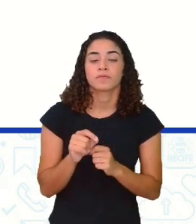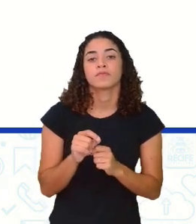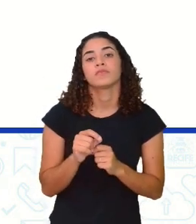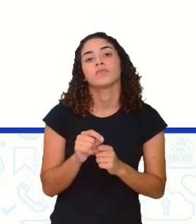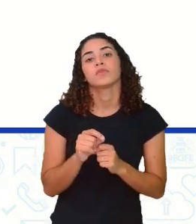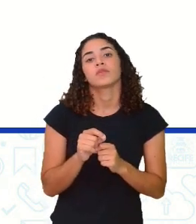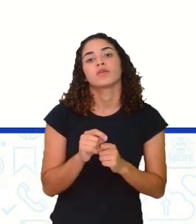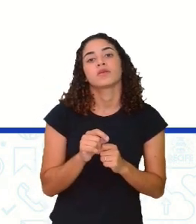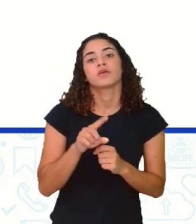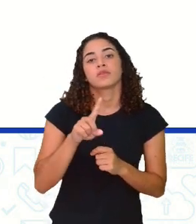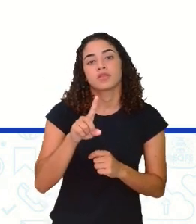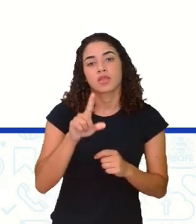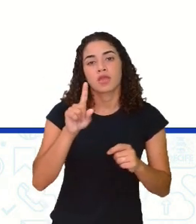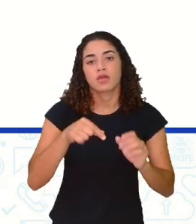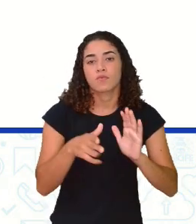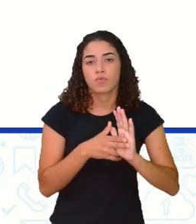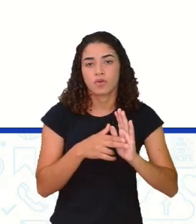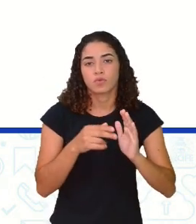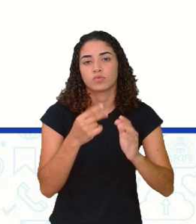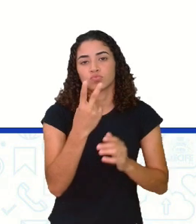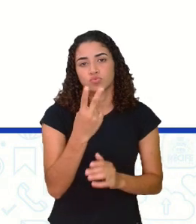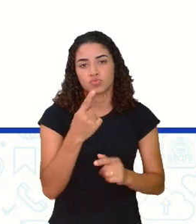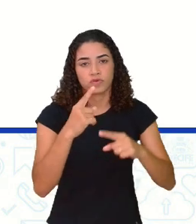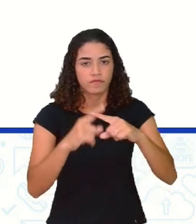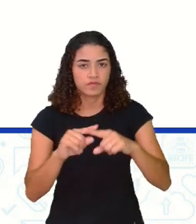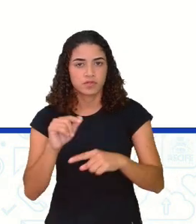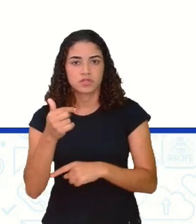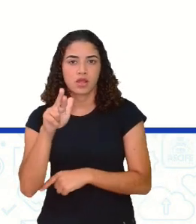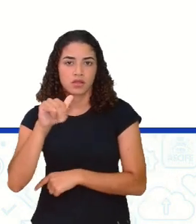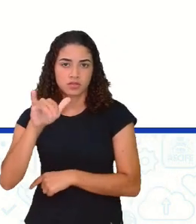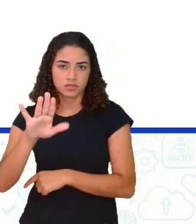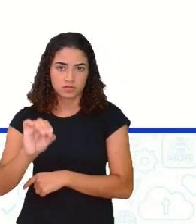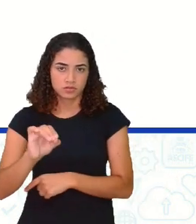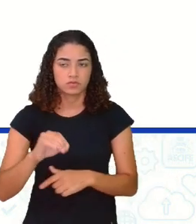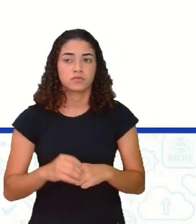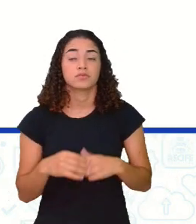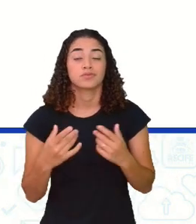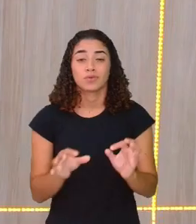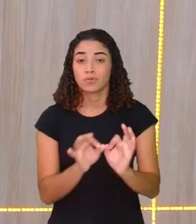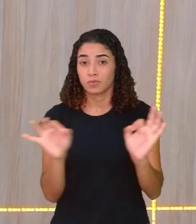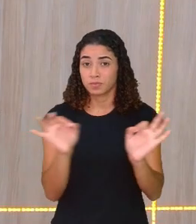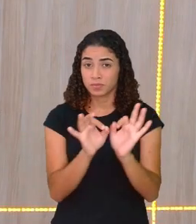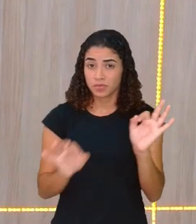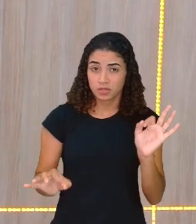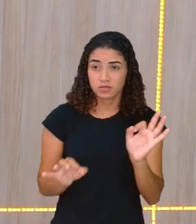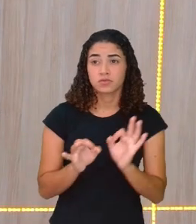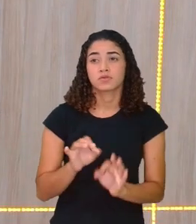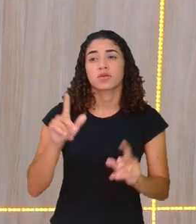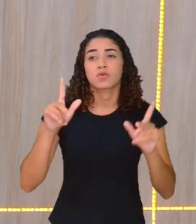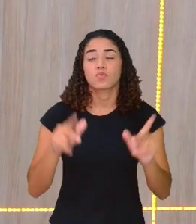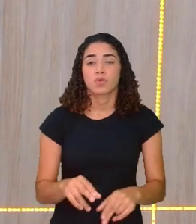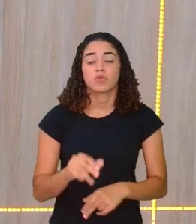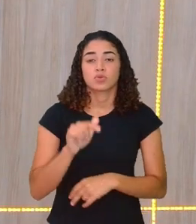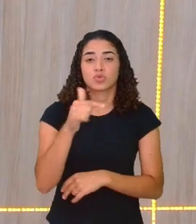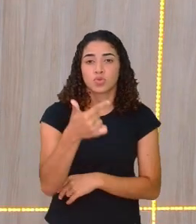raio. Trazendo aqui para a fórmula, o comprimento da circunferência é igual a 2πr.